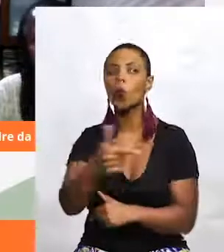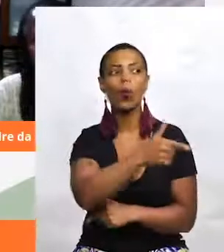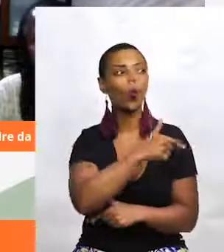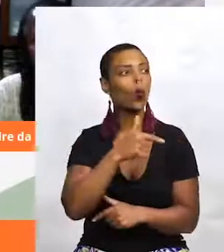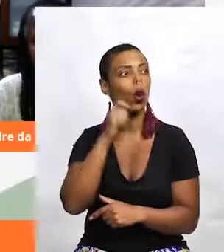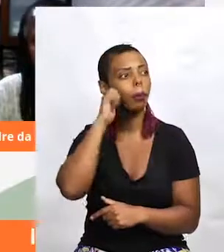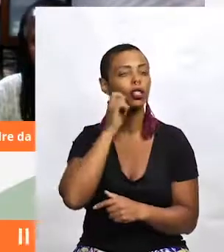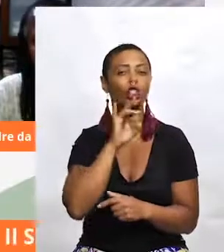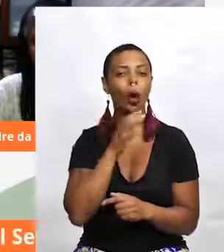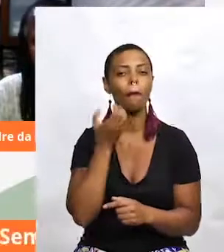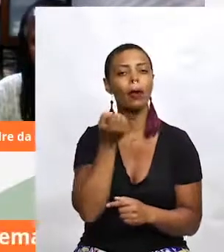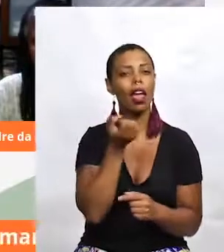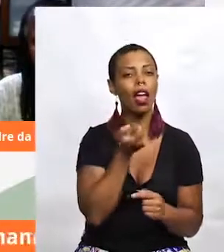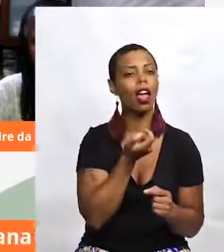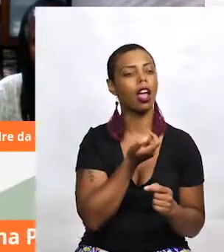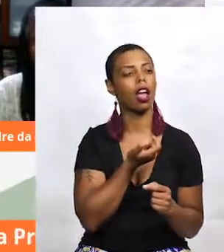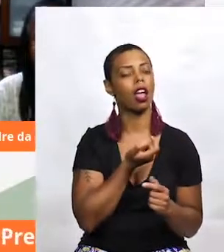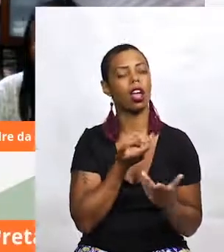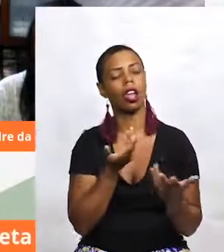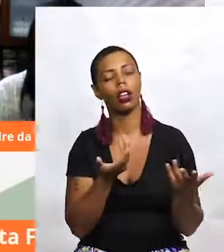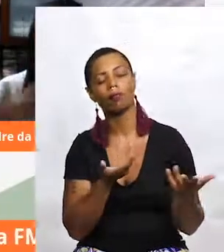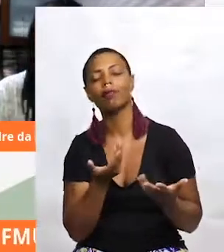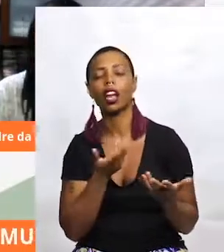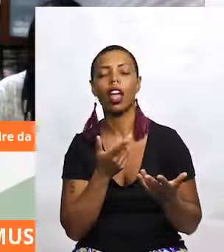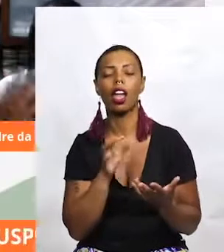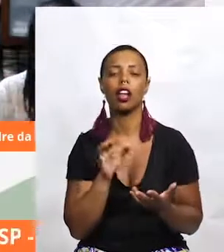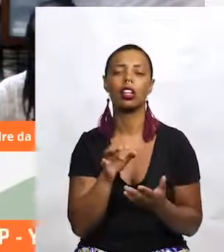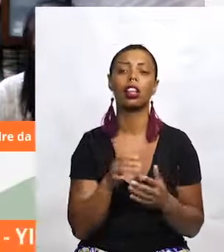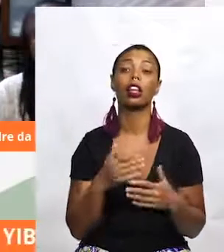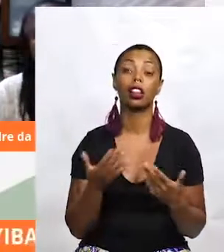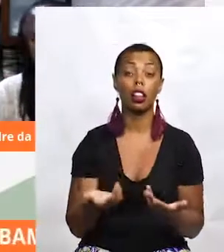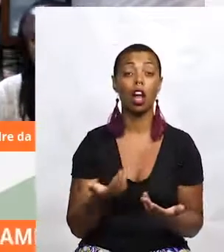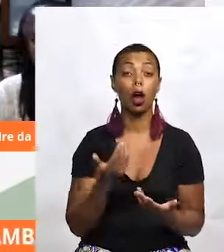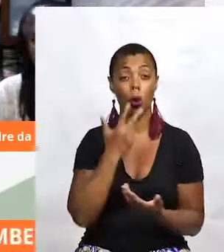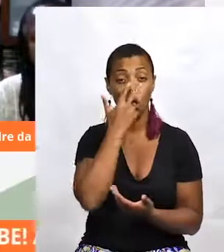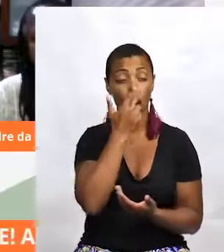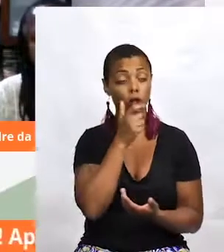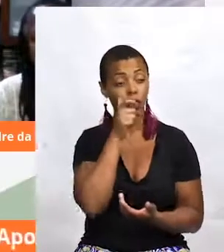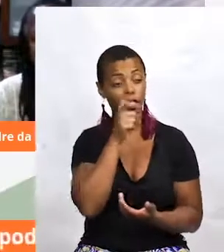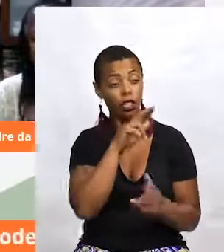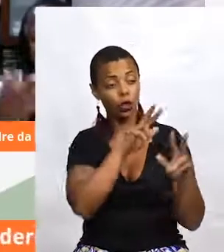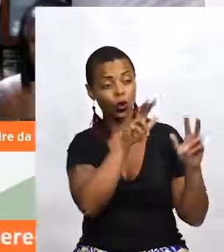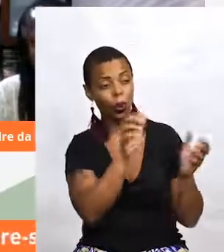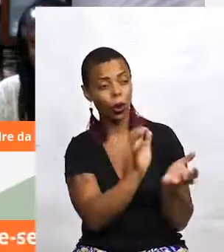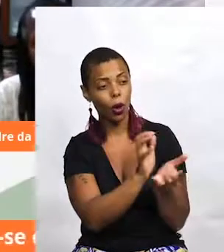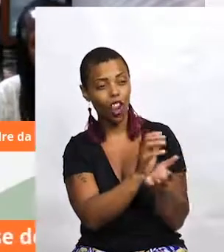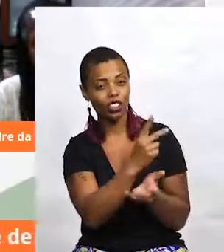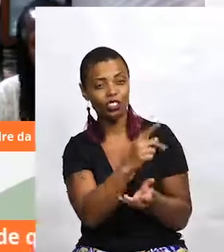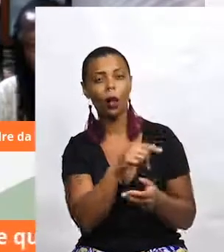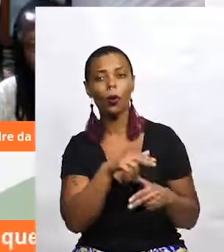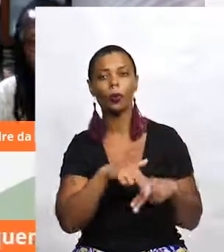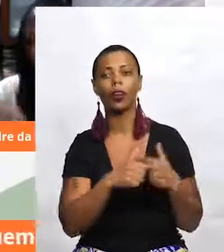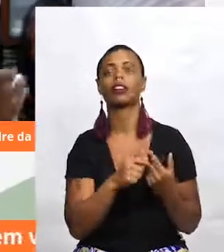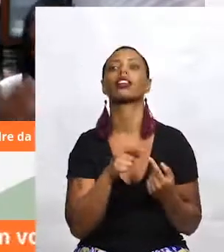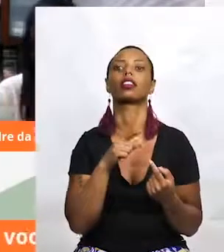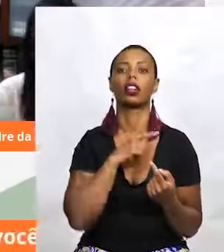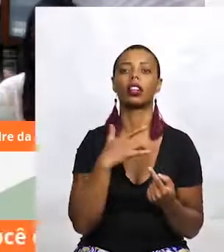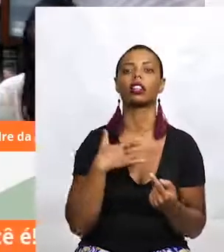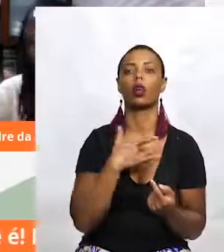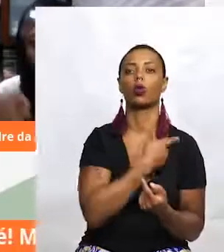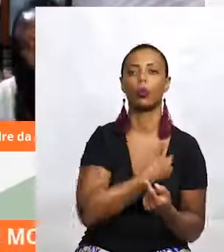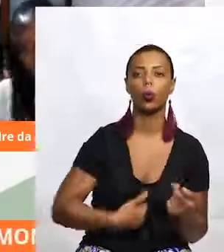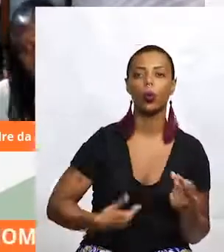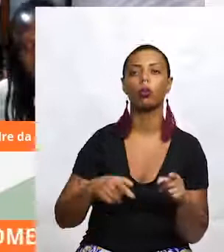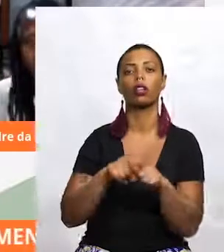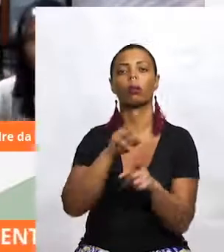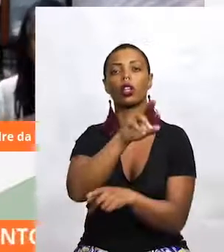né? Você precisa, muitas vezes... E isso que eu acho interessante desses coletivos que vocês têm, né? O da saúde pública, o de vocês